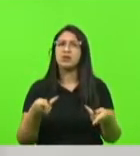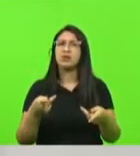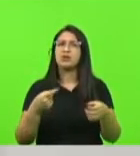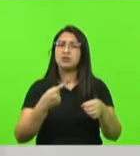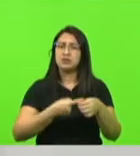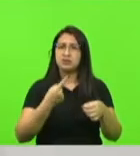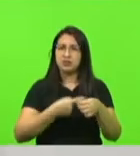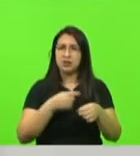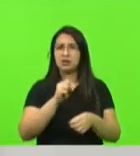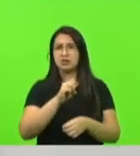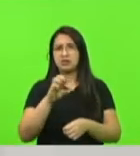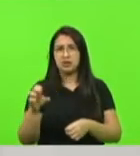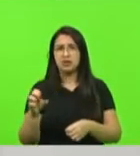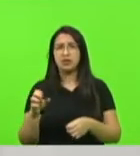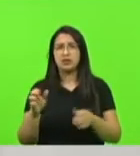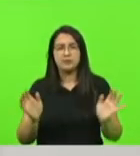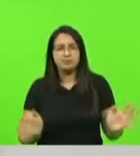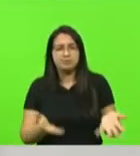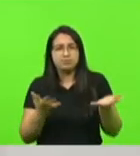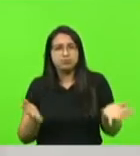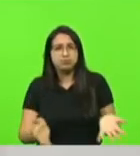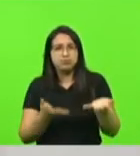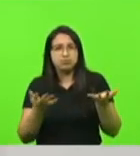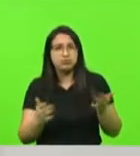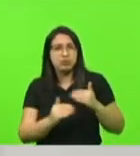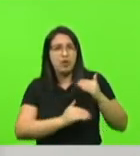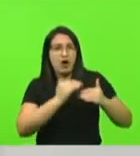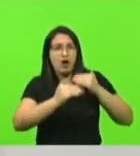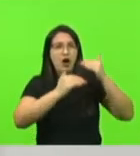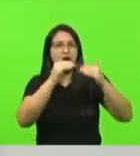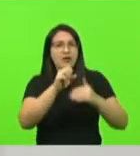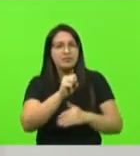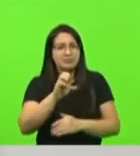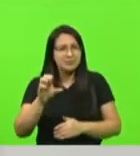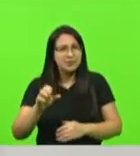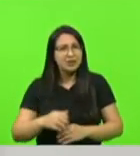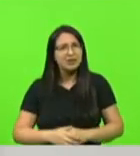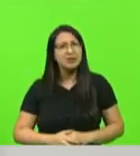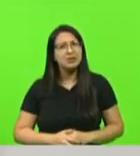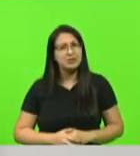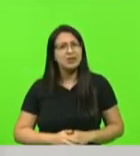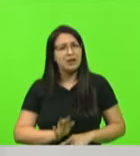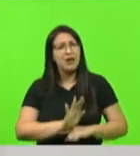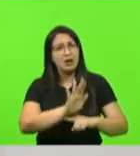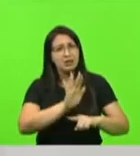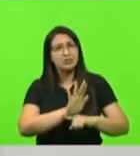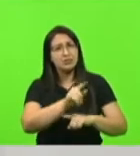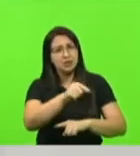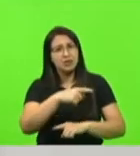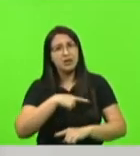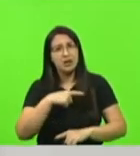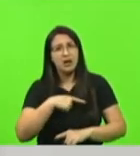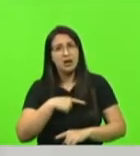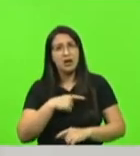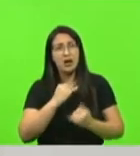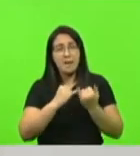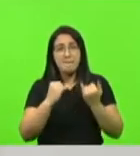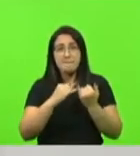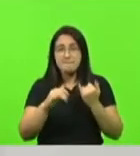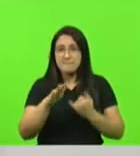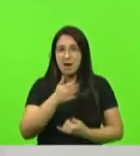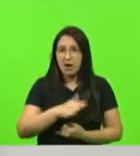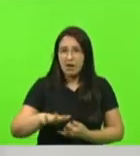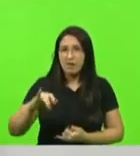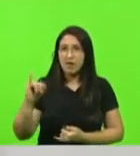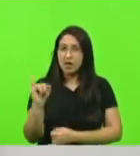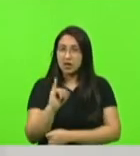contribui para o crescimento e para o desenvolvimento de Santa Catarina. O nosso Médio Vale Itajaí merece